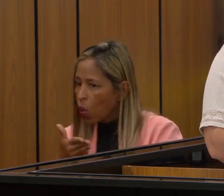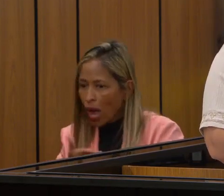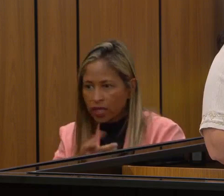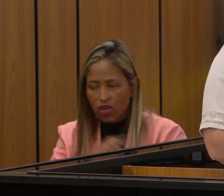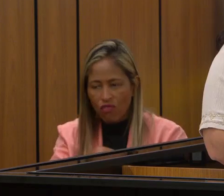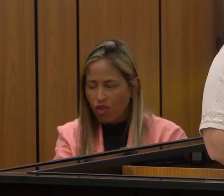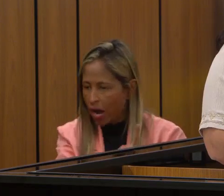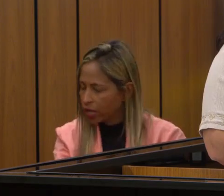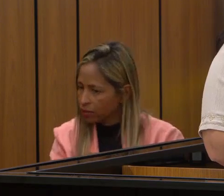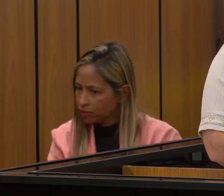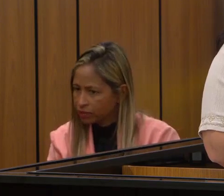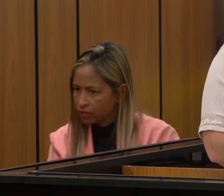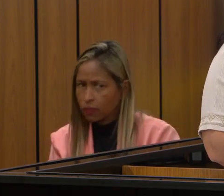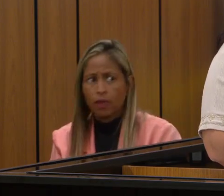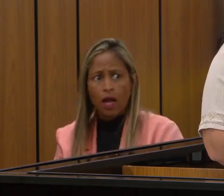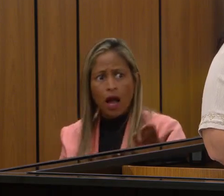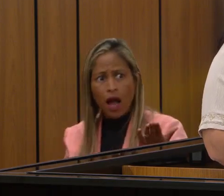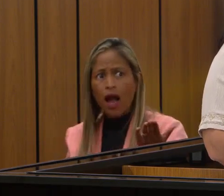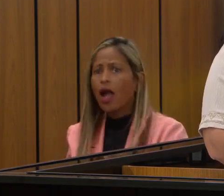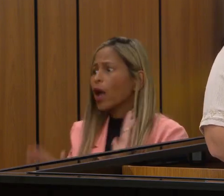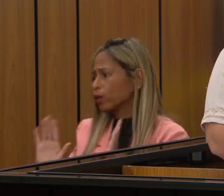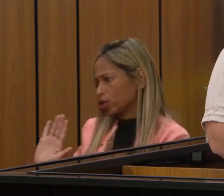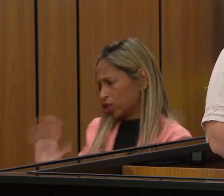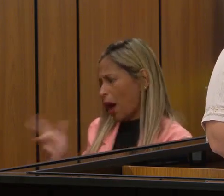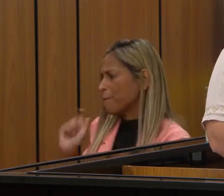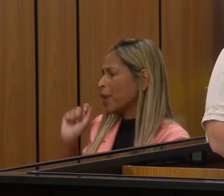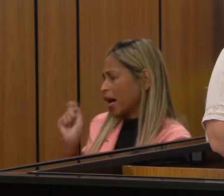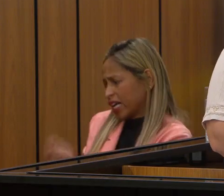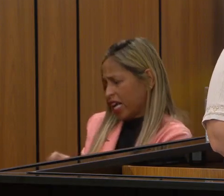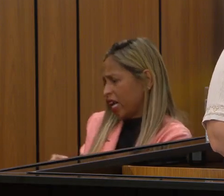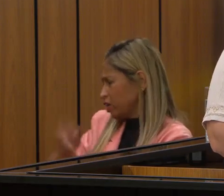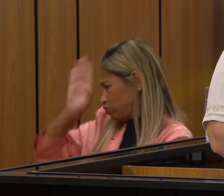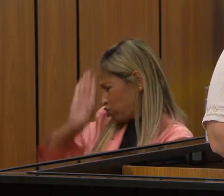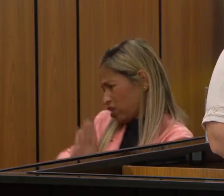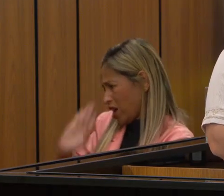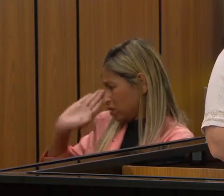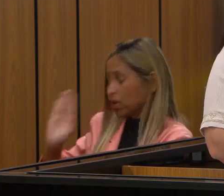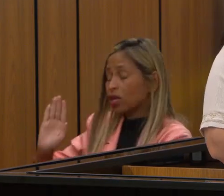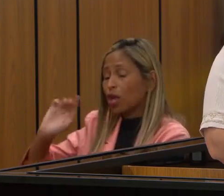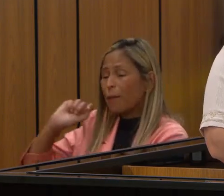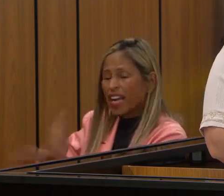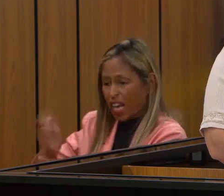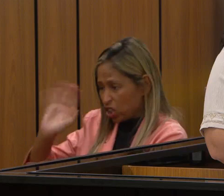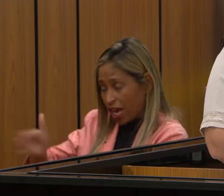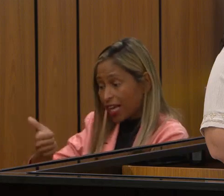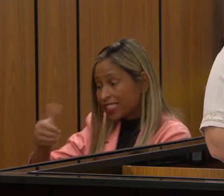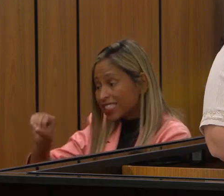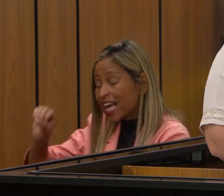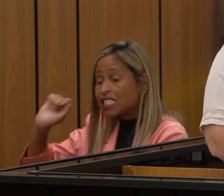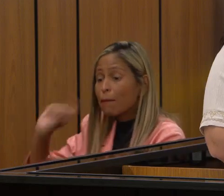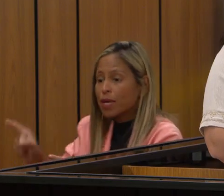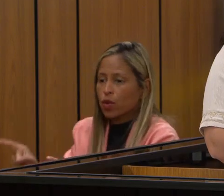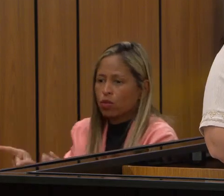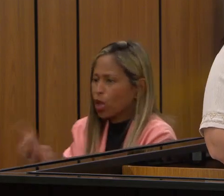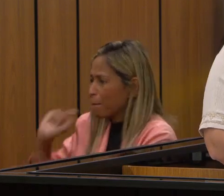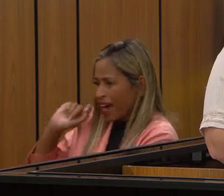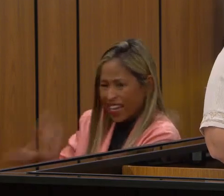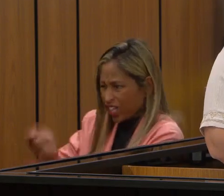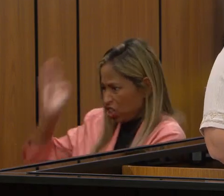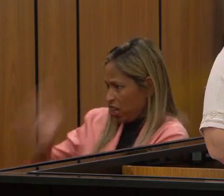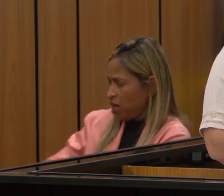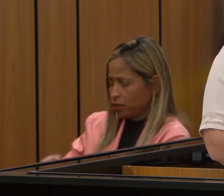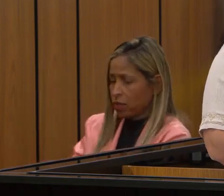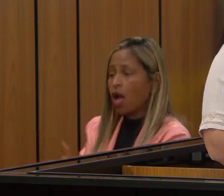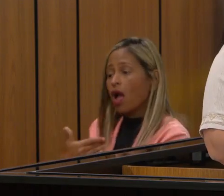aí eu falei senhor meu senhor mas eu fiz um pagamento à vista já dei 10 mil e eu vou